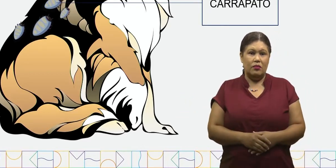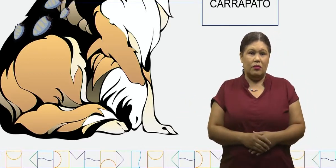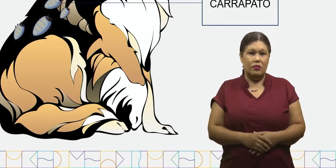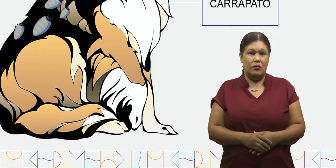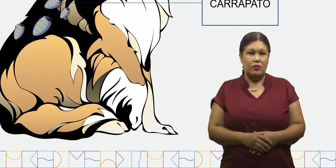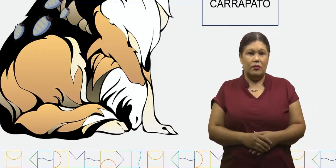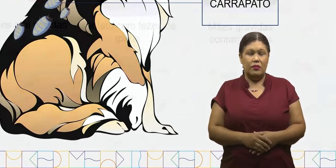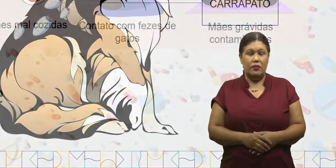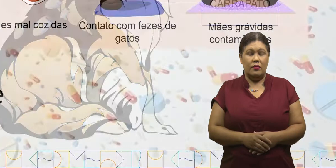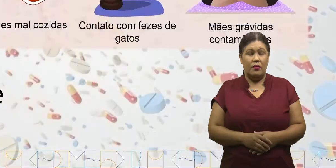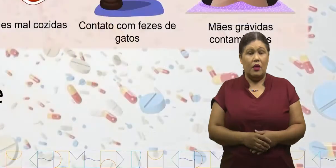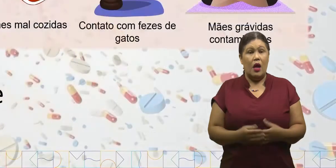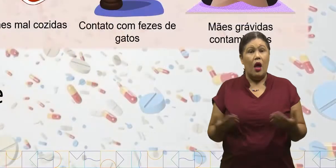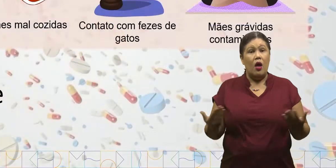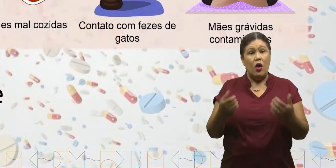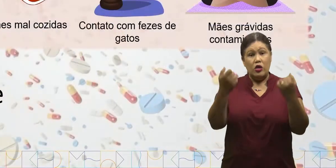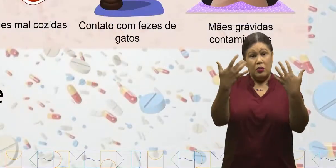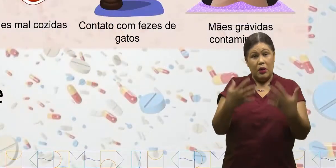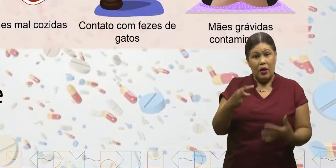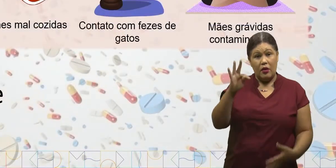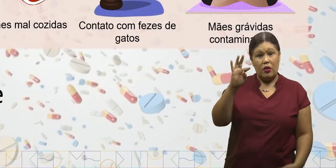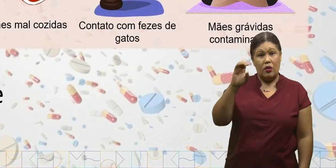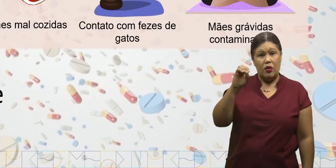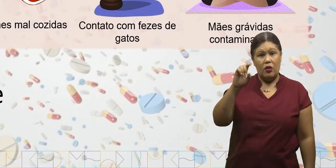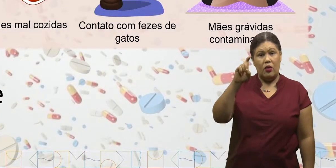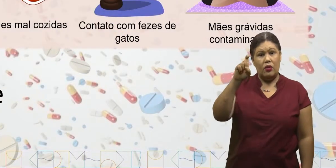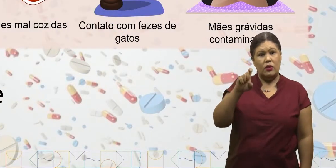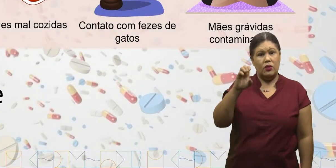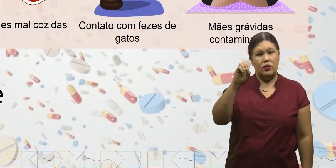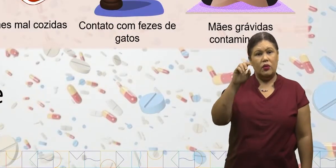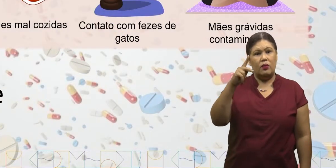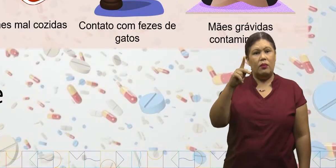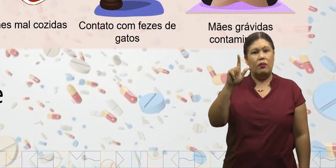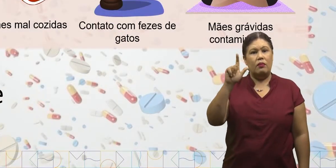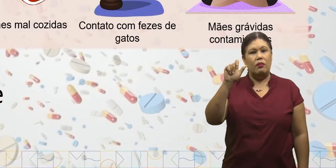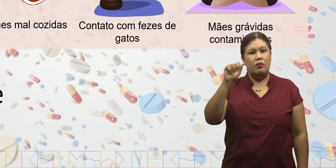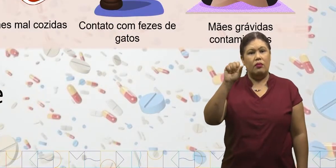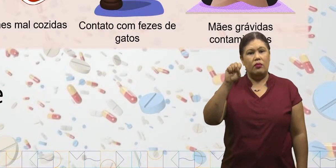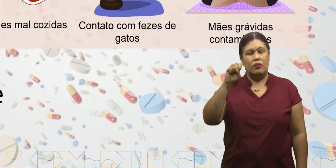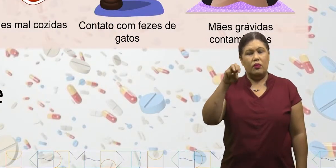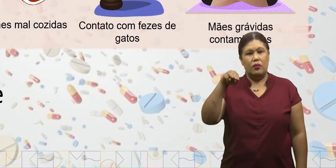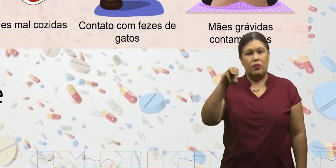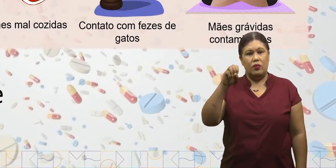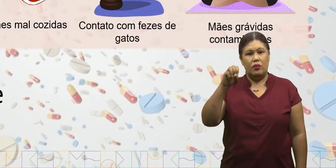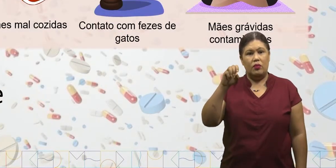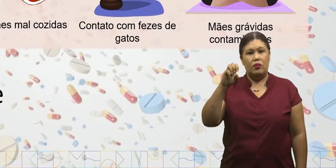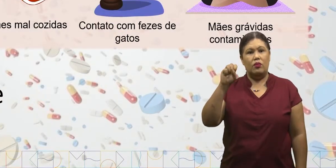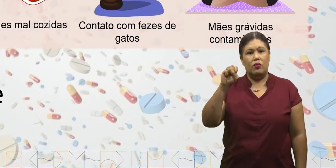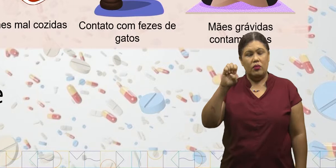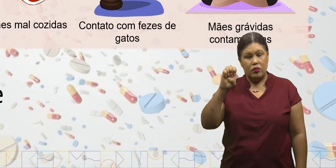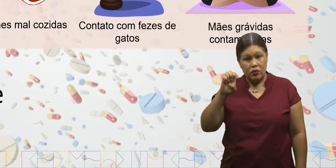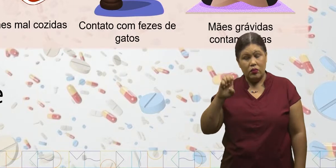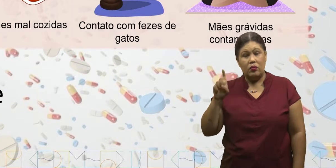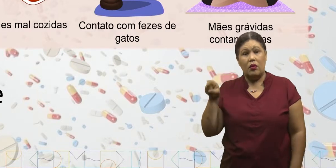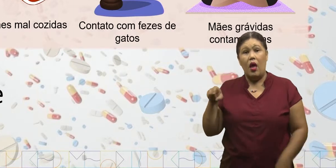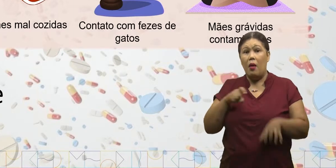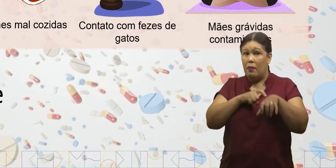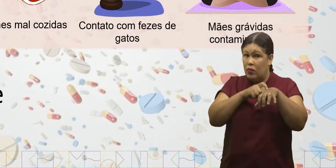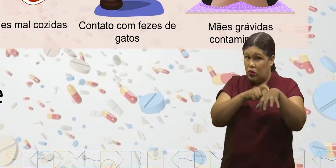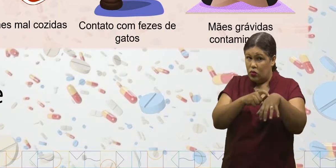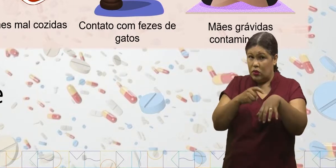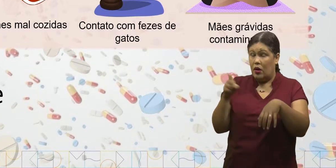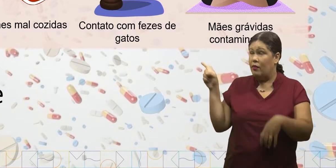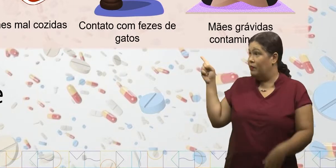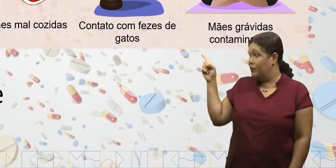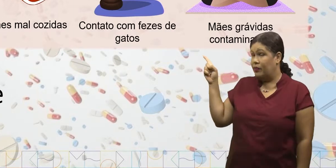e amebíase. A toxoplasmose é uma doença causada pelo protozoário Toxoplasma gondii. Esse